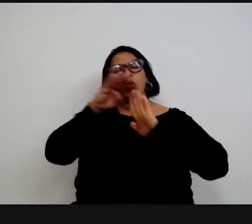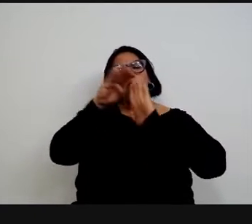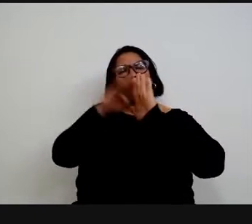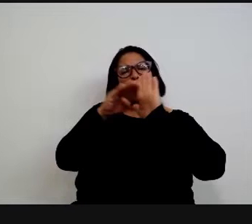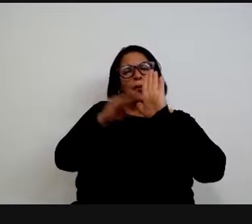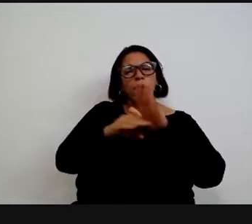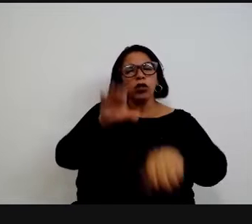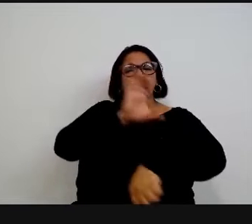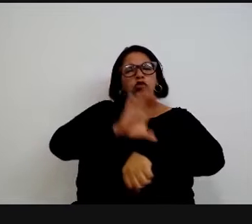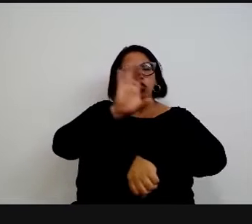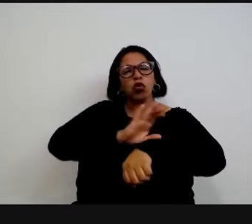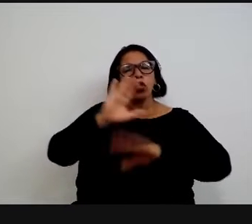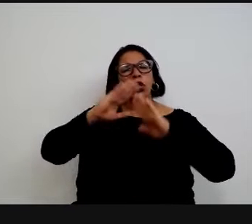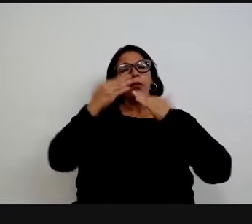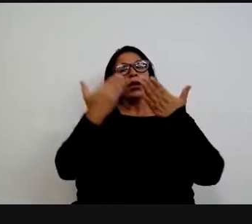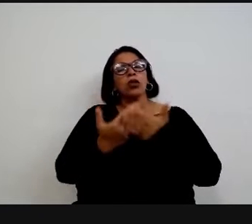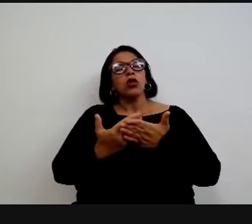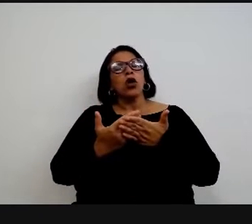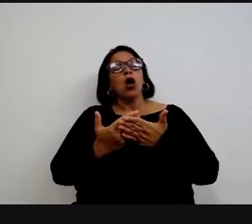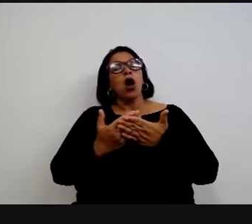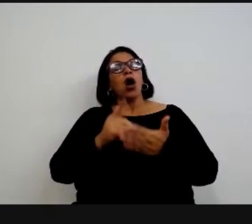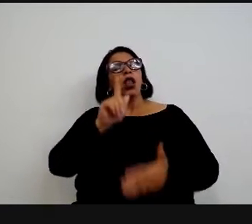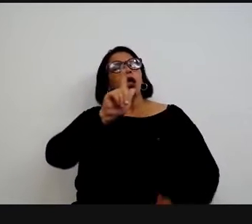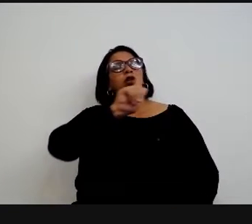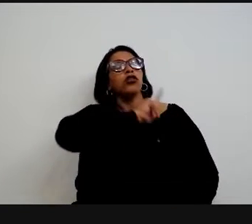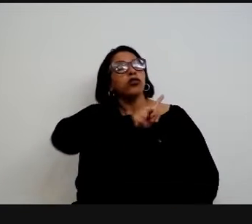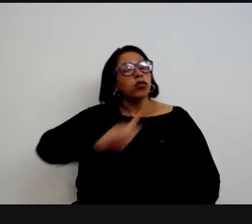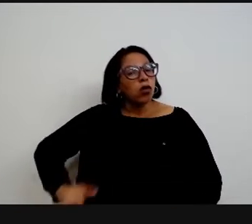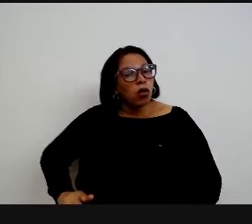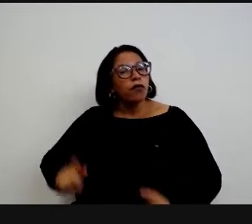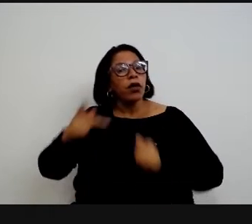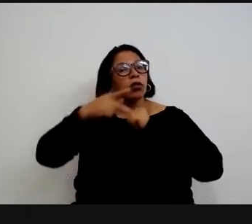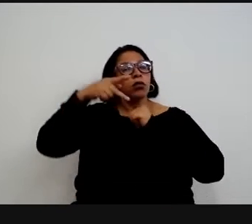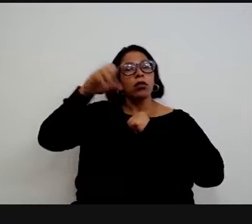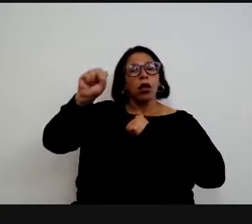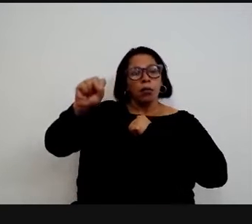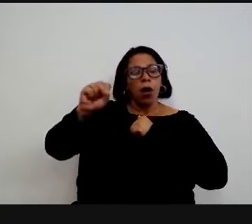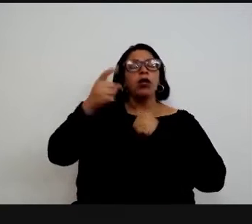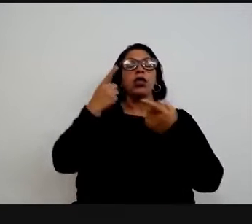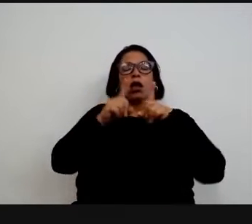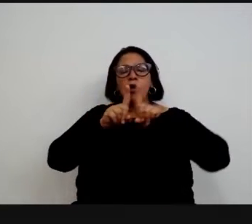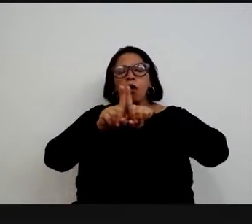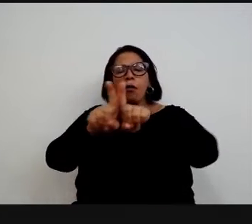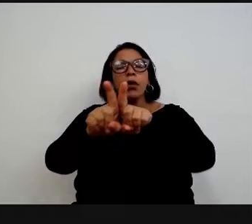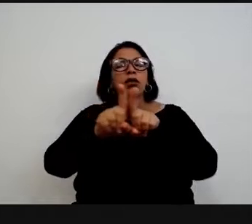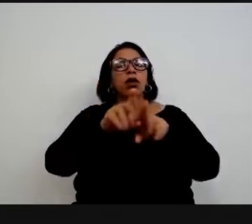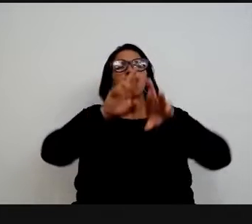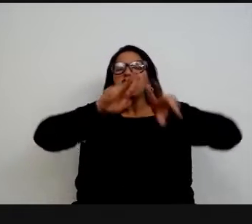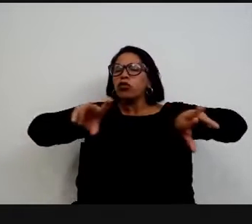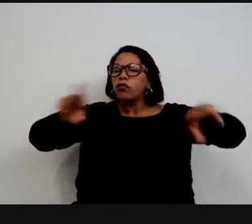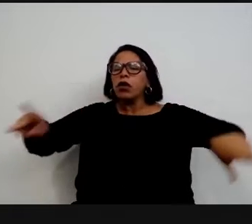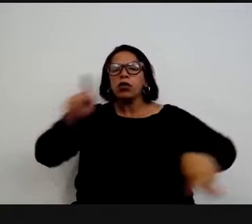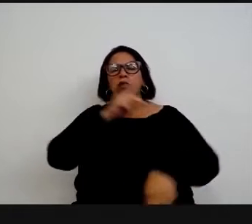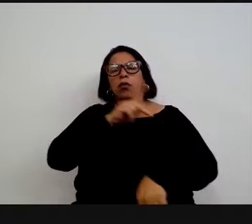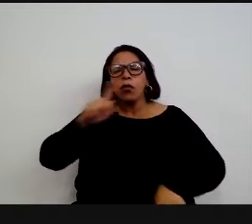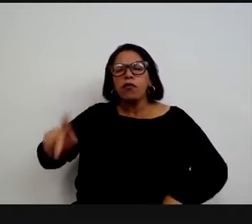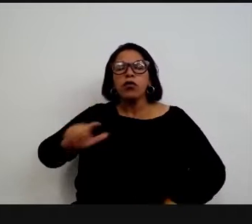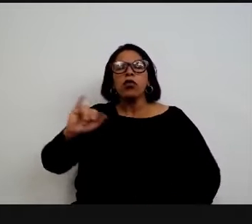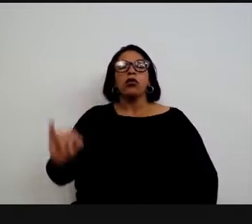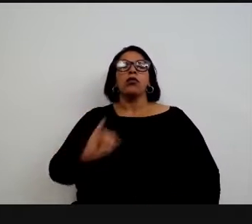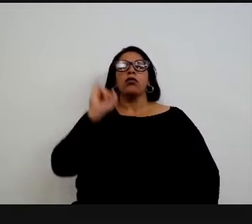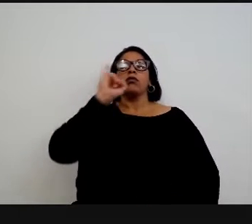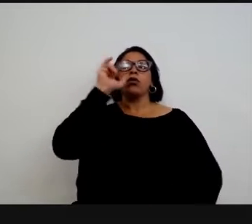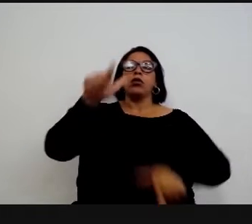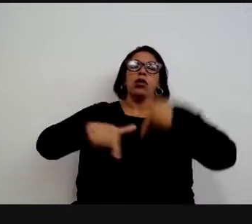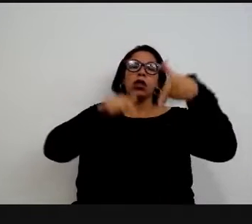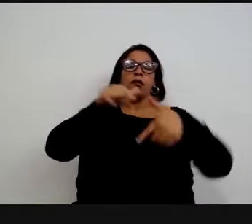de curso que eles oferecem para as escolas de governo que atuam em nível de pós-graduação. Né? É uma parceria com vários professores importantes que trabalham essa